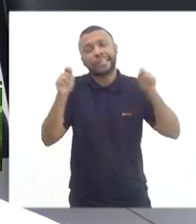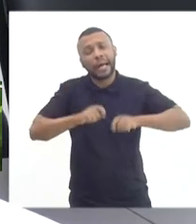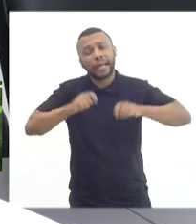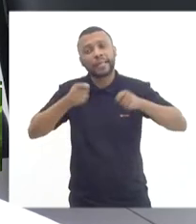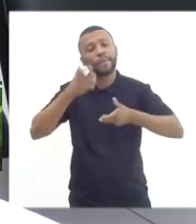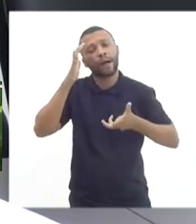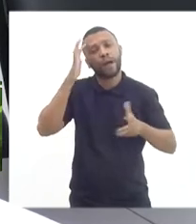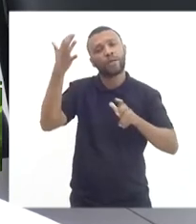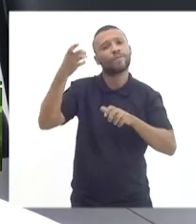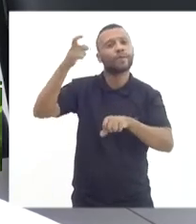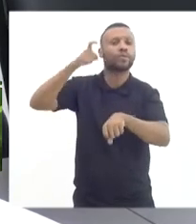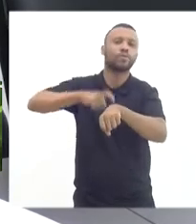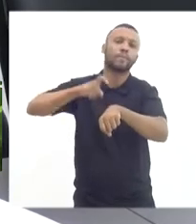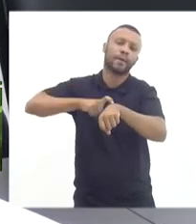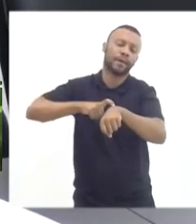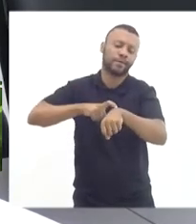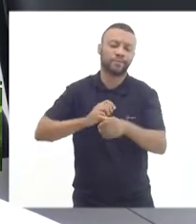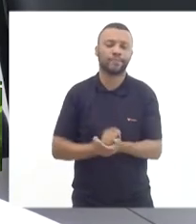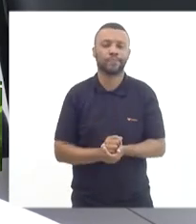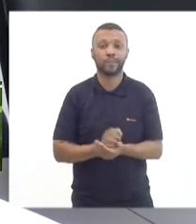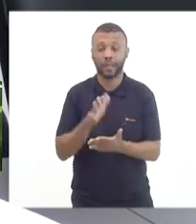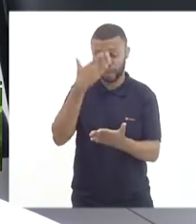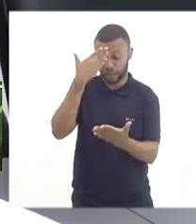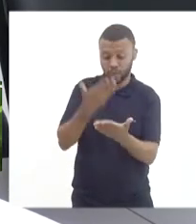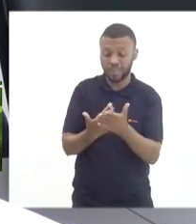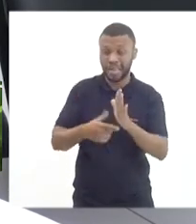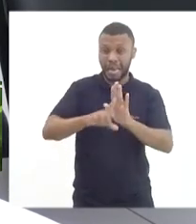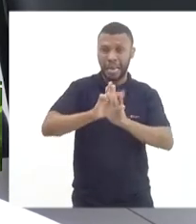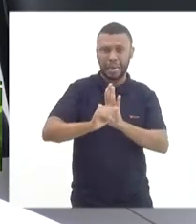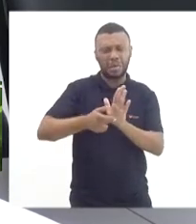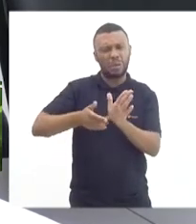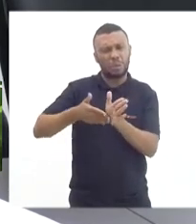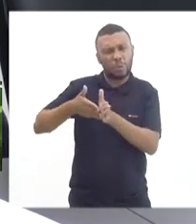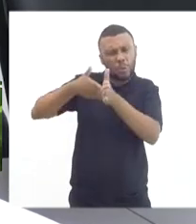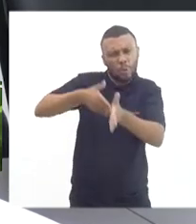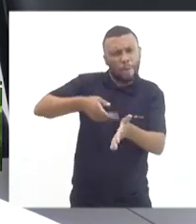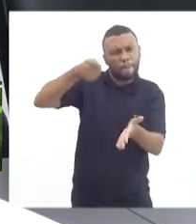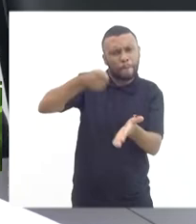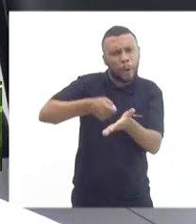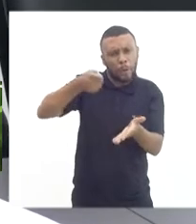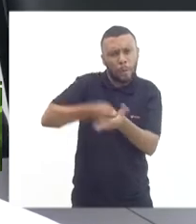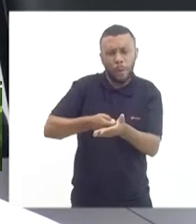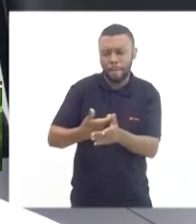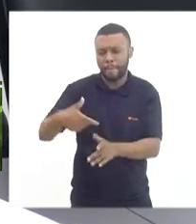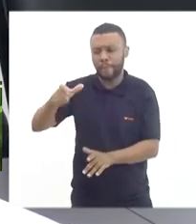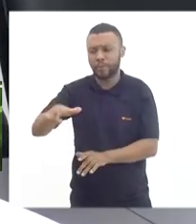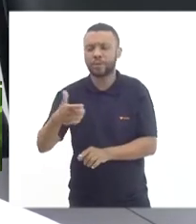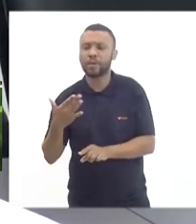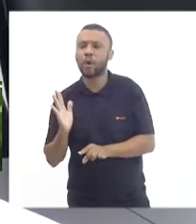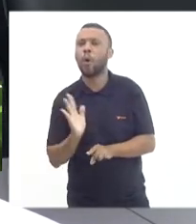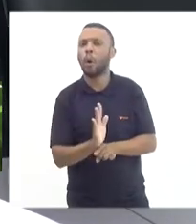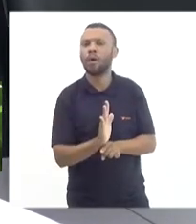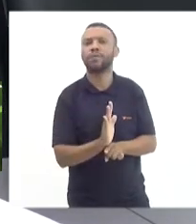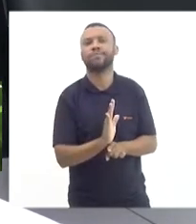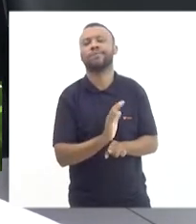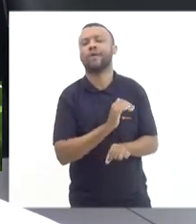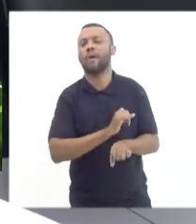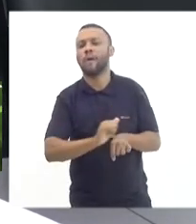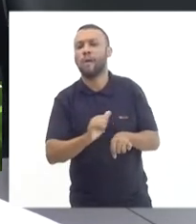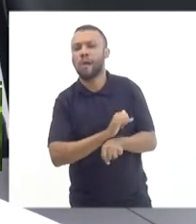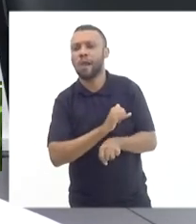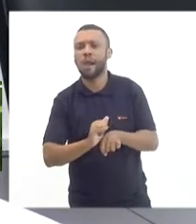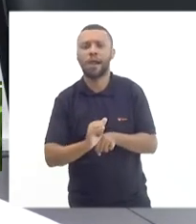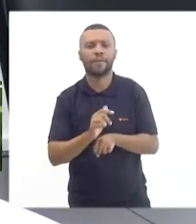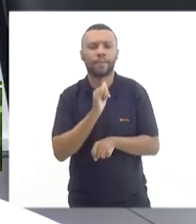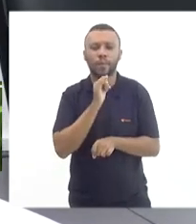Eu acho que todo o rigor da lei para o contribuinte que, vamos dizer assim,